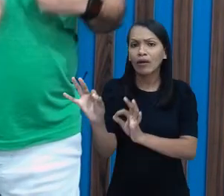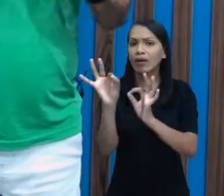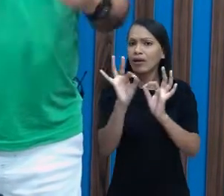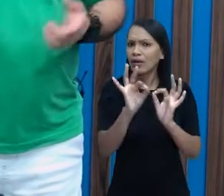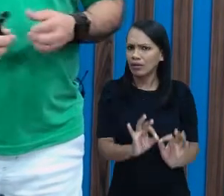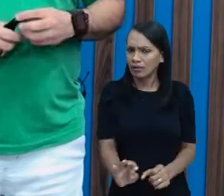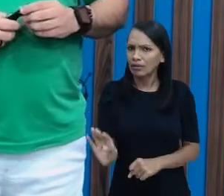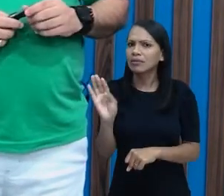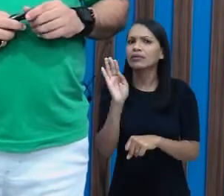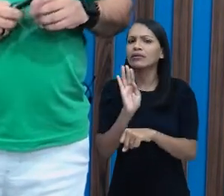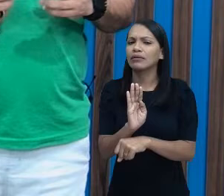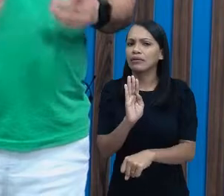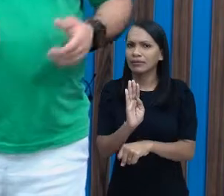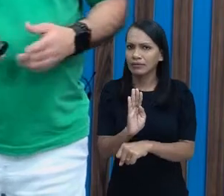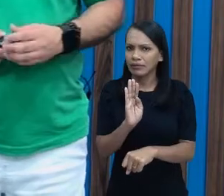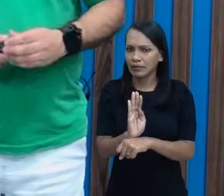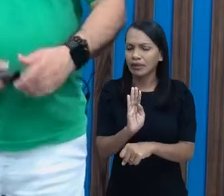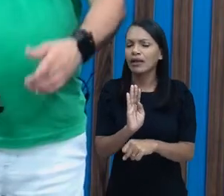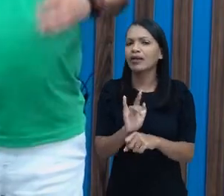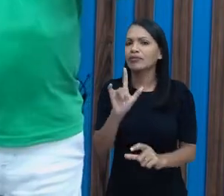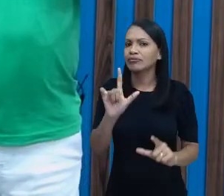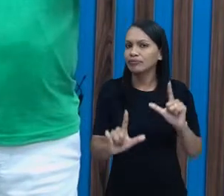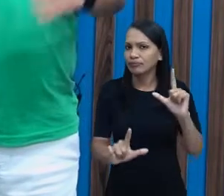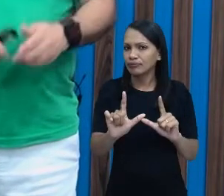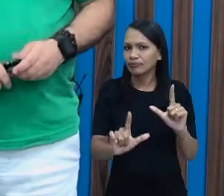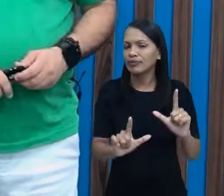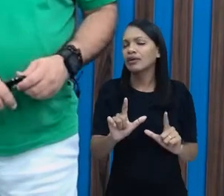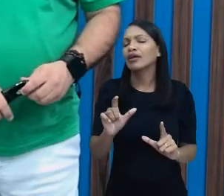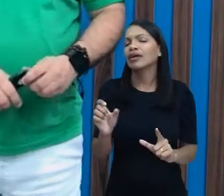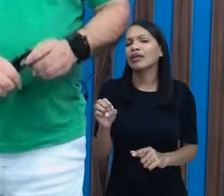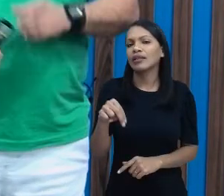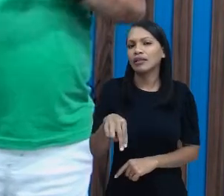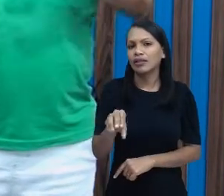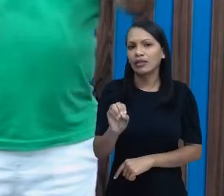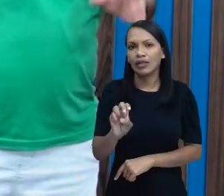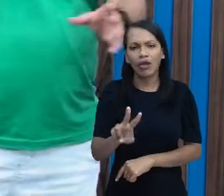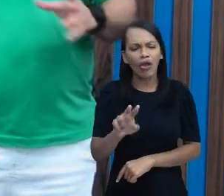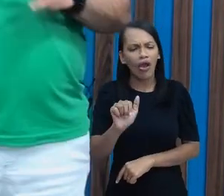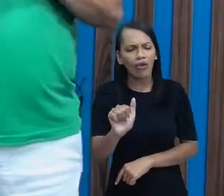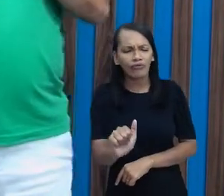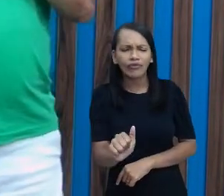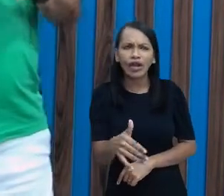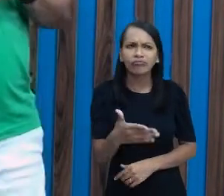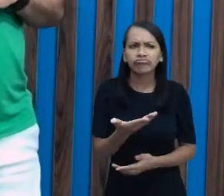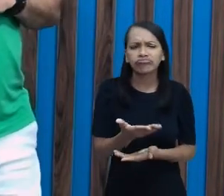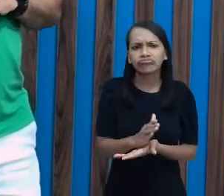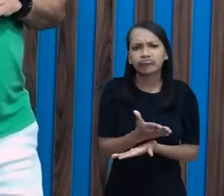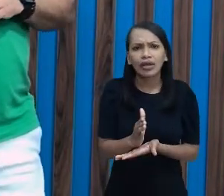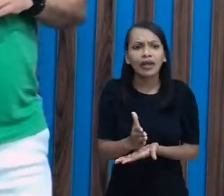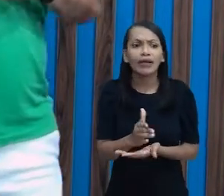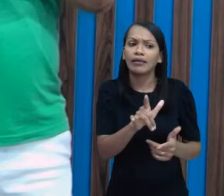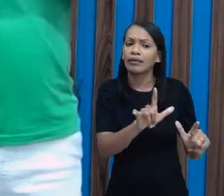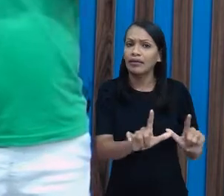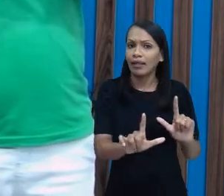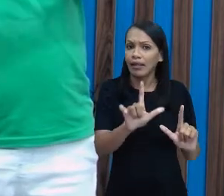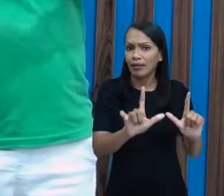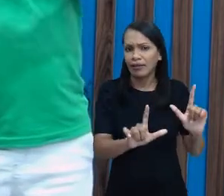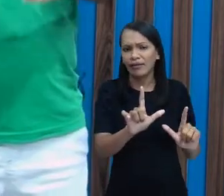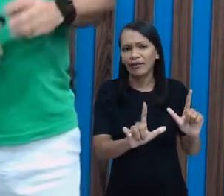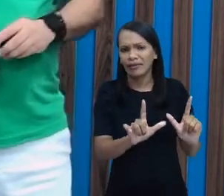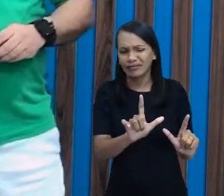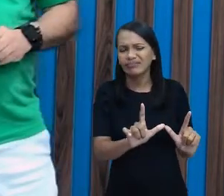né, mais tarde pela TV Nova. Mas digamos que a sua televisão, por um ou outro motivo aí, ela